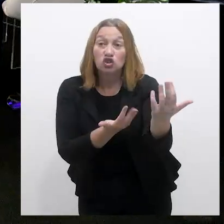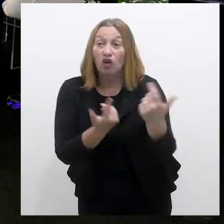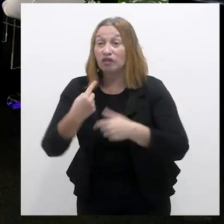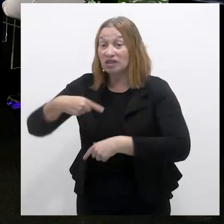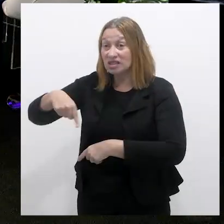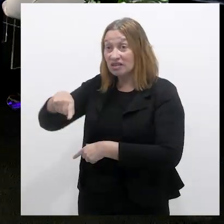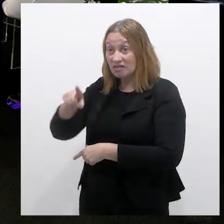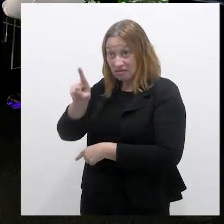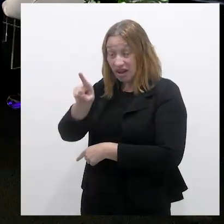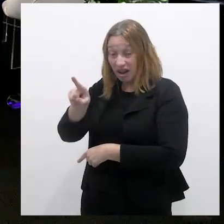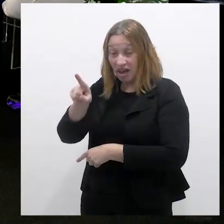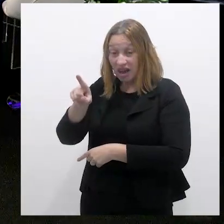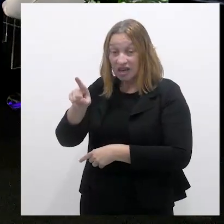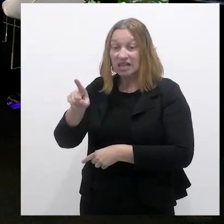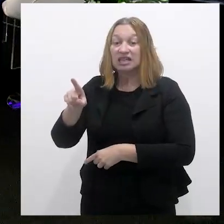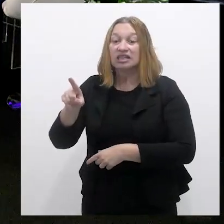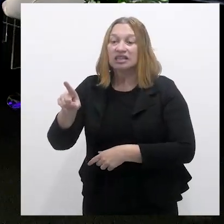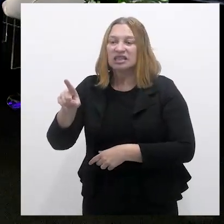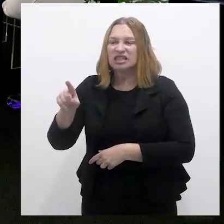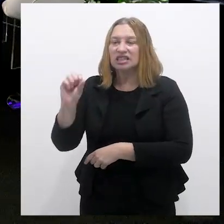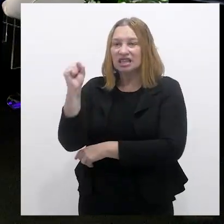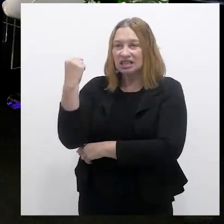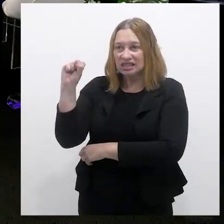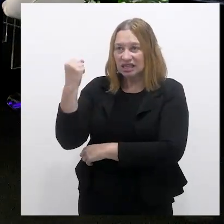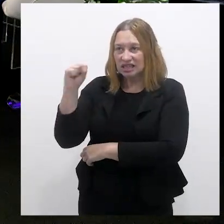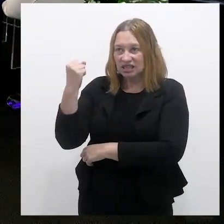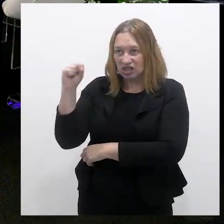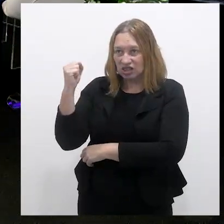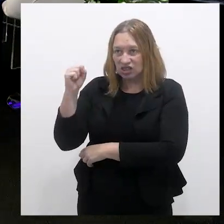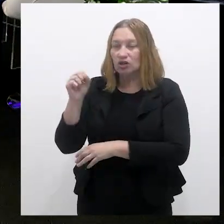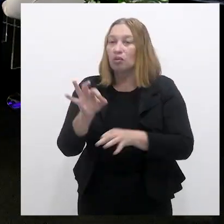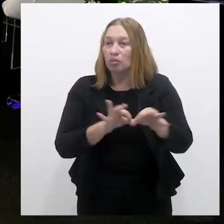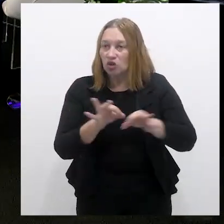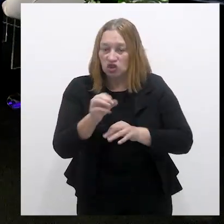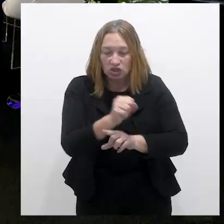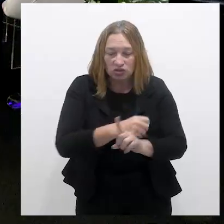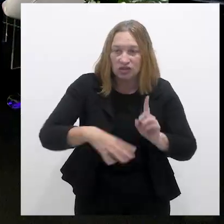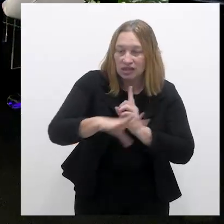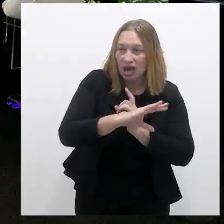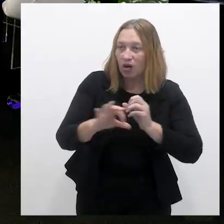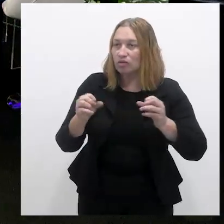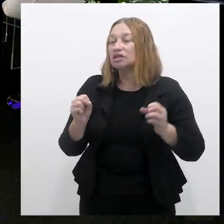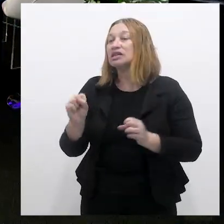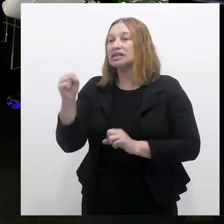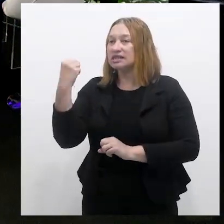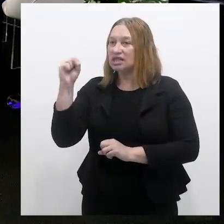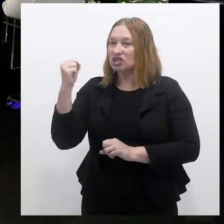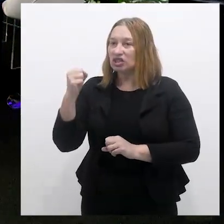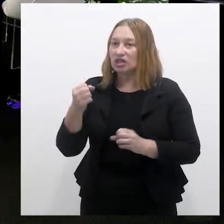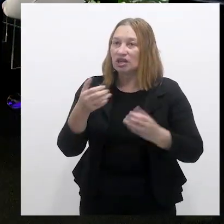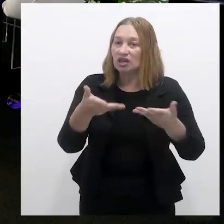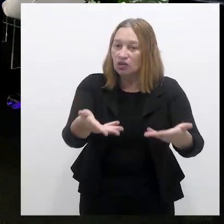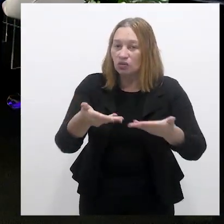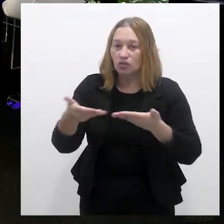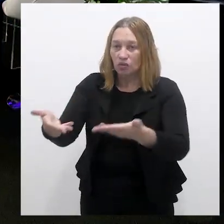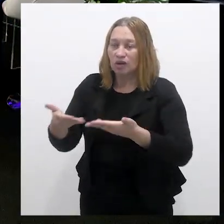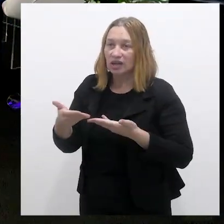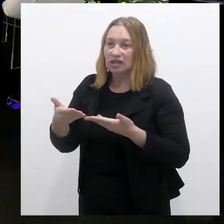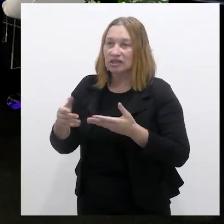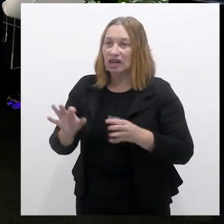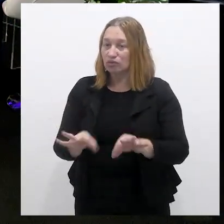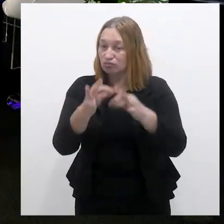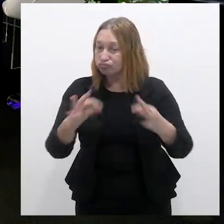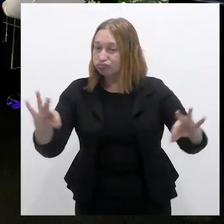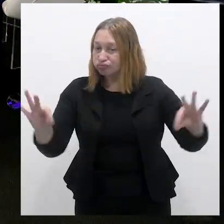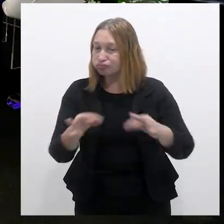isso lá em Sergipe, não é? Você teve um projeto social que ajuda crianças ou jovens a entrar para as orquestras, não é